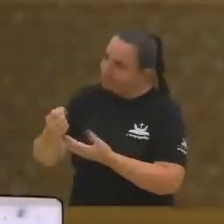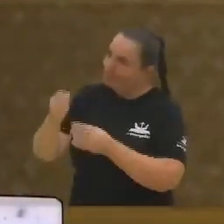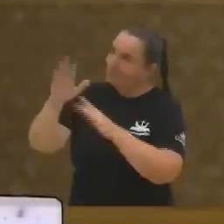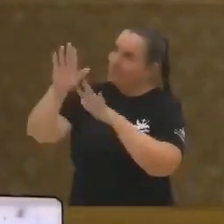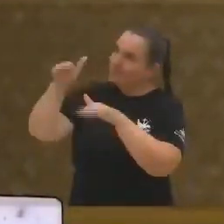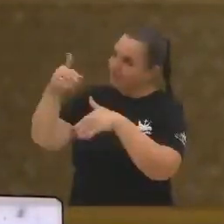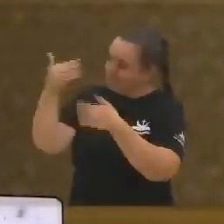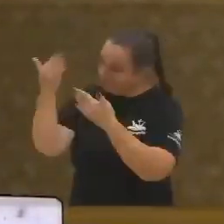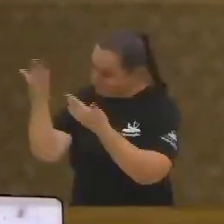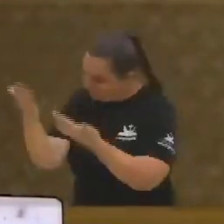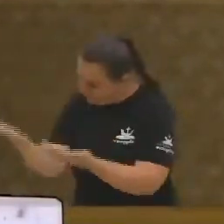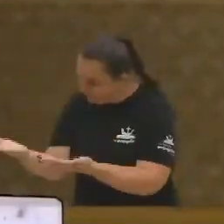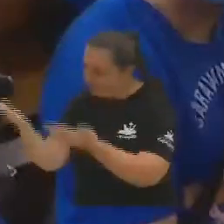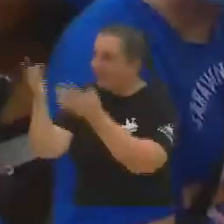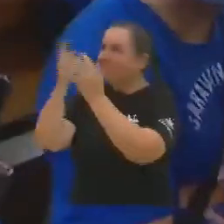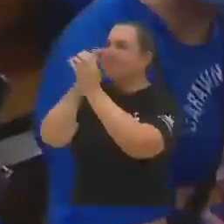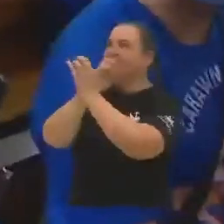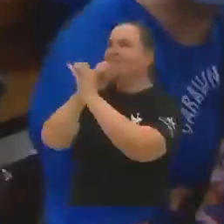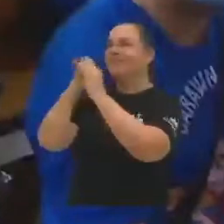salvação.